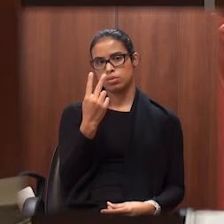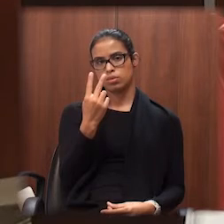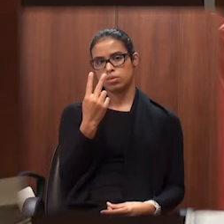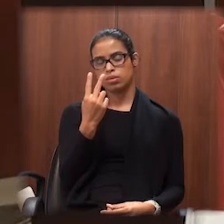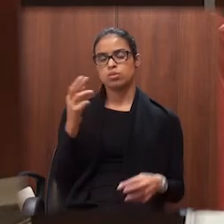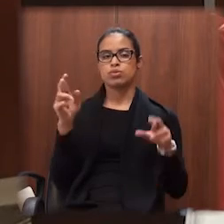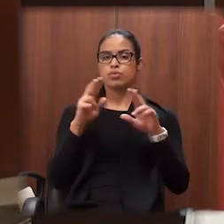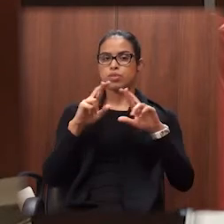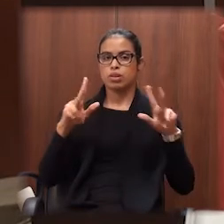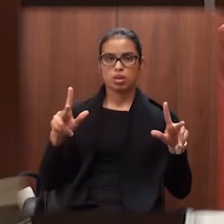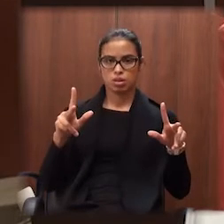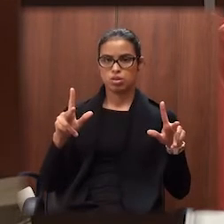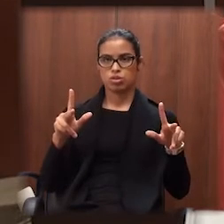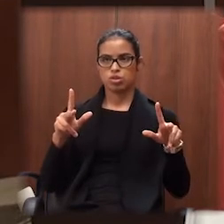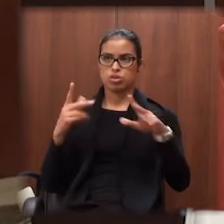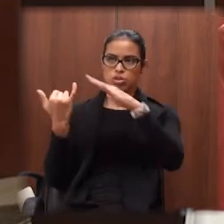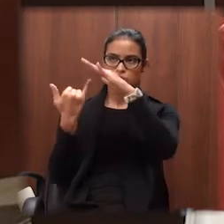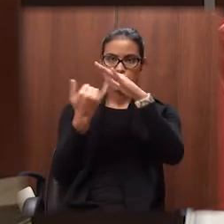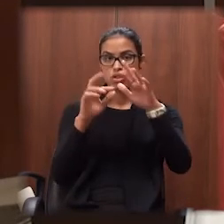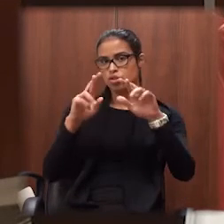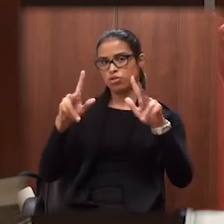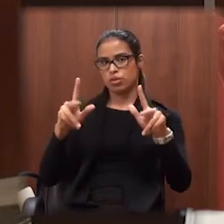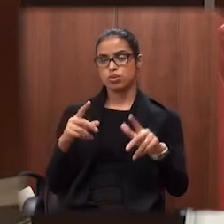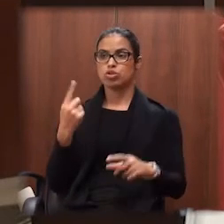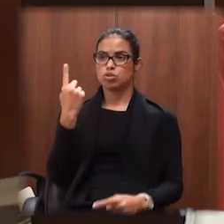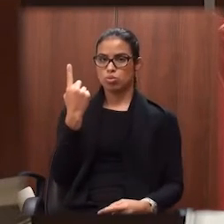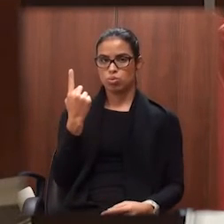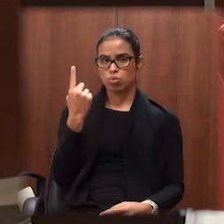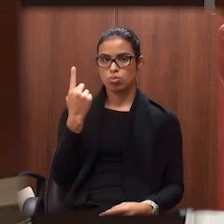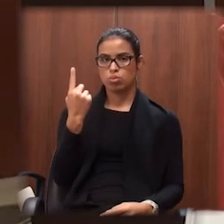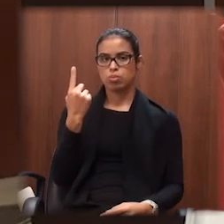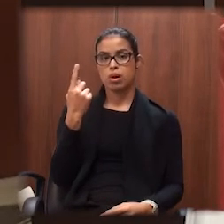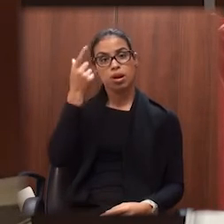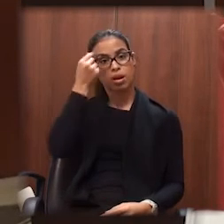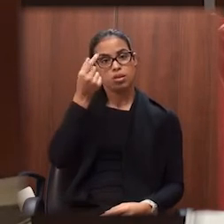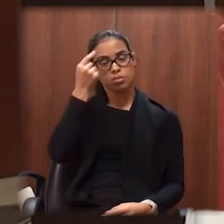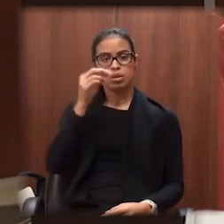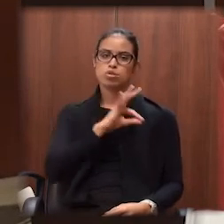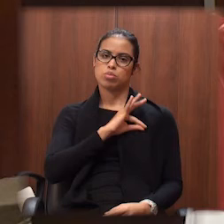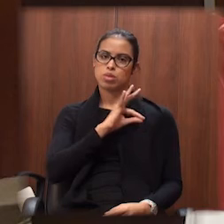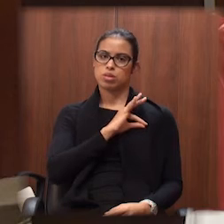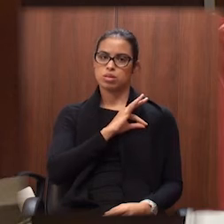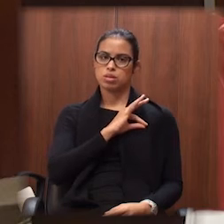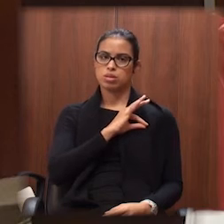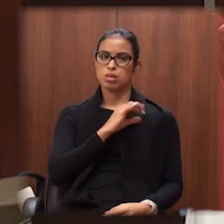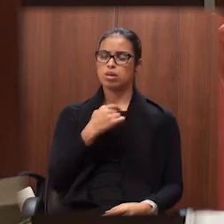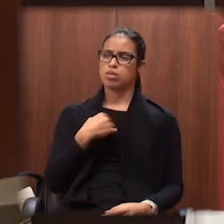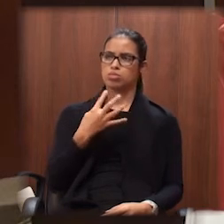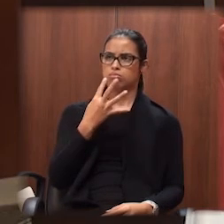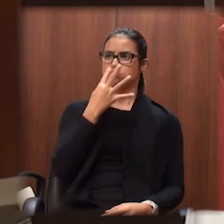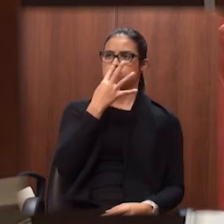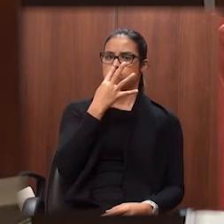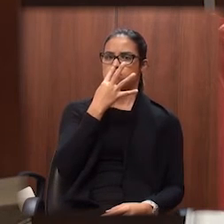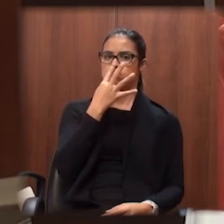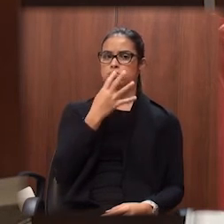bem diferentes de entidade. Uma academia de polícia. Eu fiquei impressionada